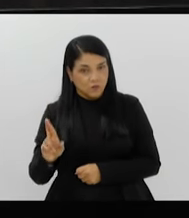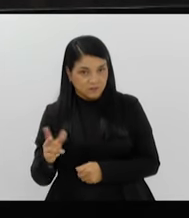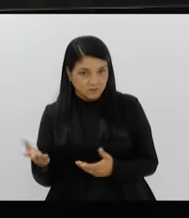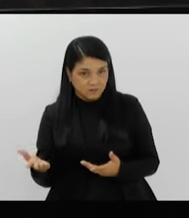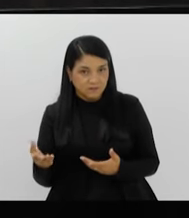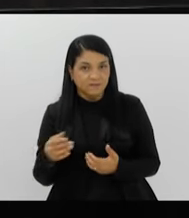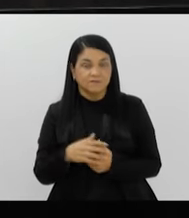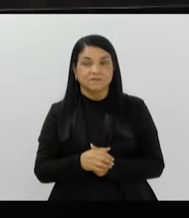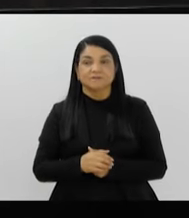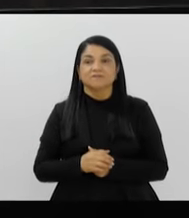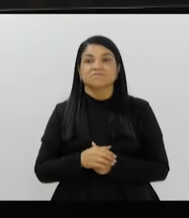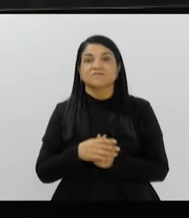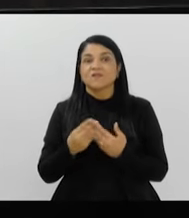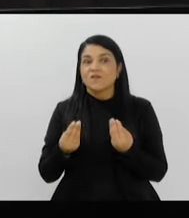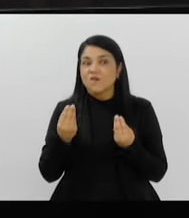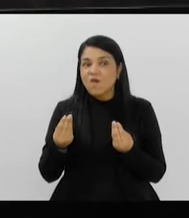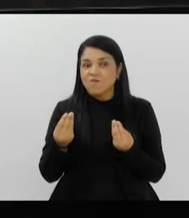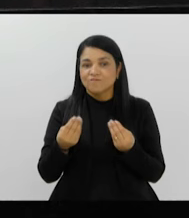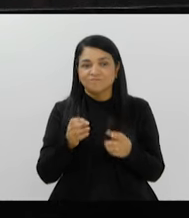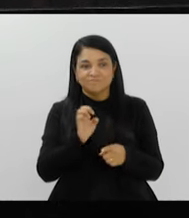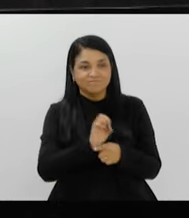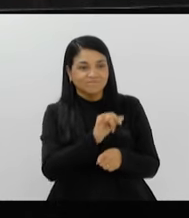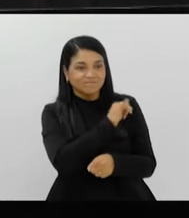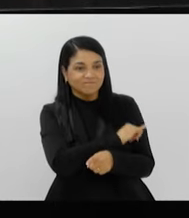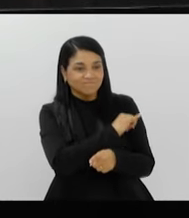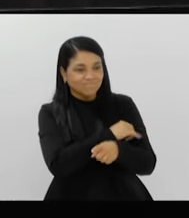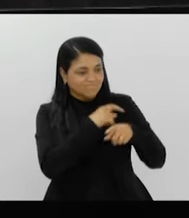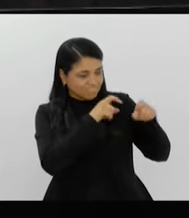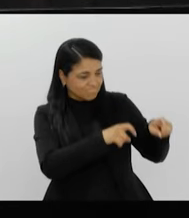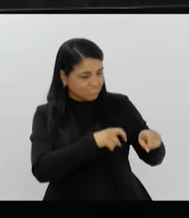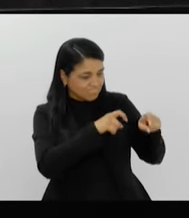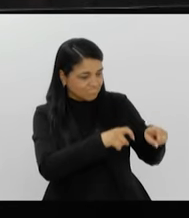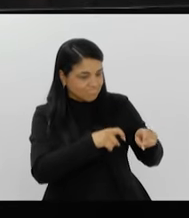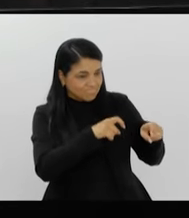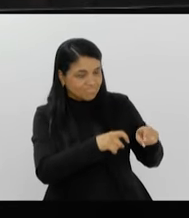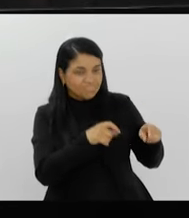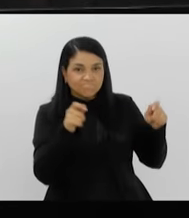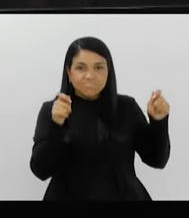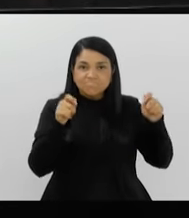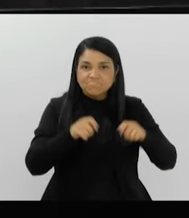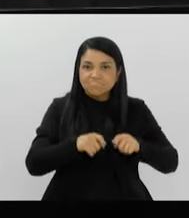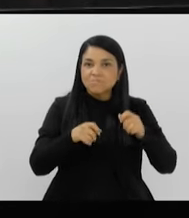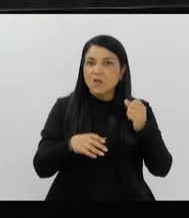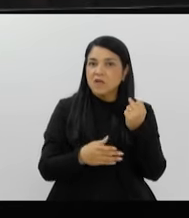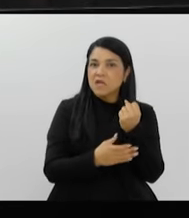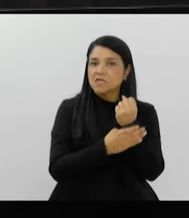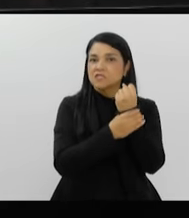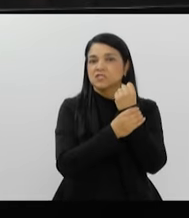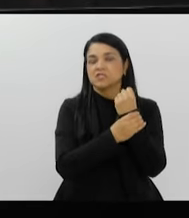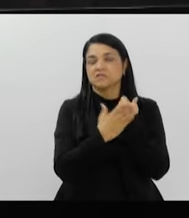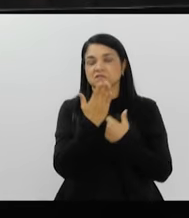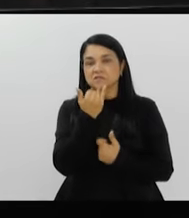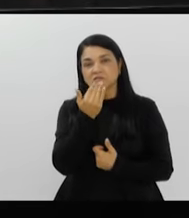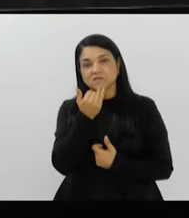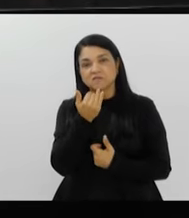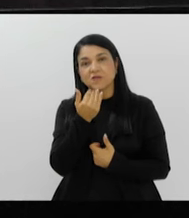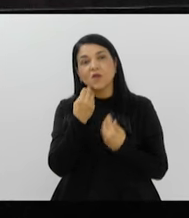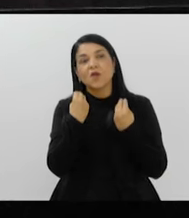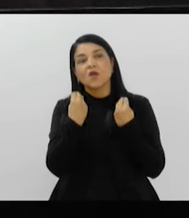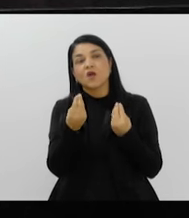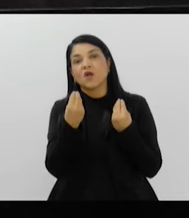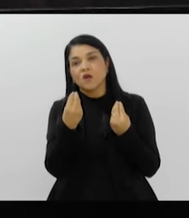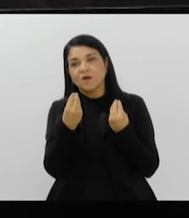potencial que tem, né, da produção agrícola, com esse potencial para garantia da segurança alimentar e